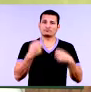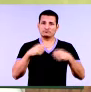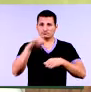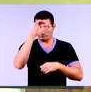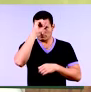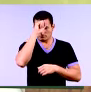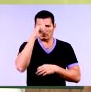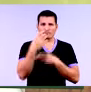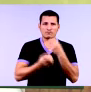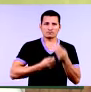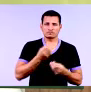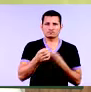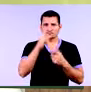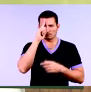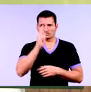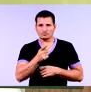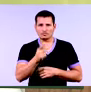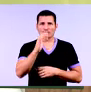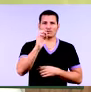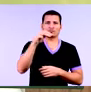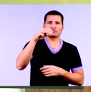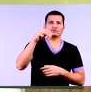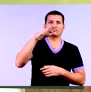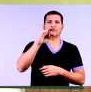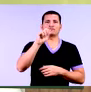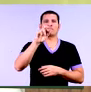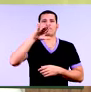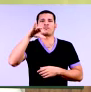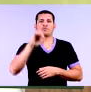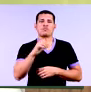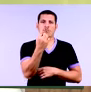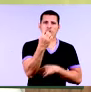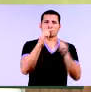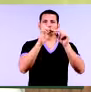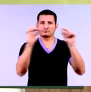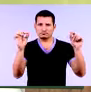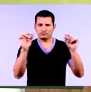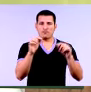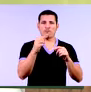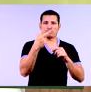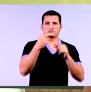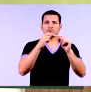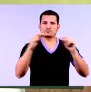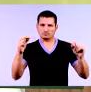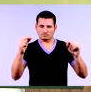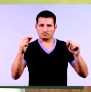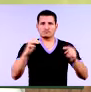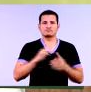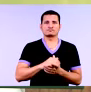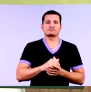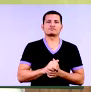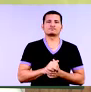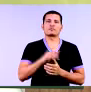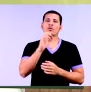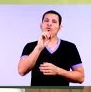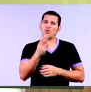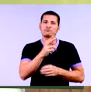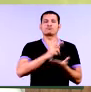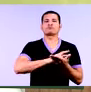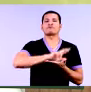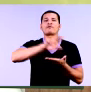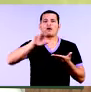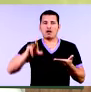aprender como é que são os comandos de comentário, de uma linha, de comentário de blocos, de mais de uma linha. Então a gente pode fazer isso através do